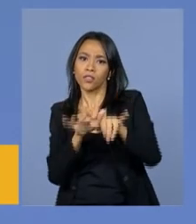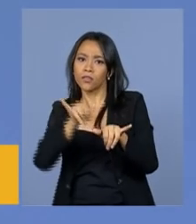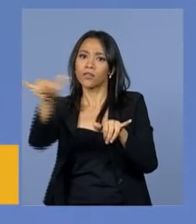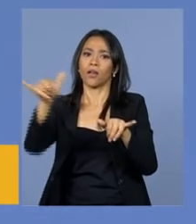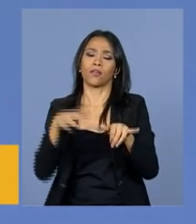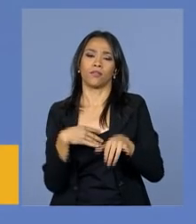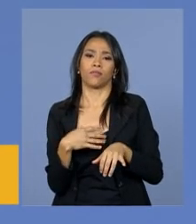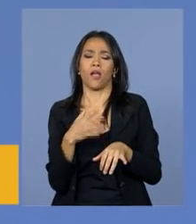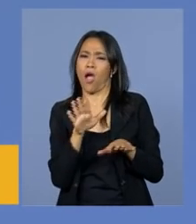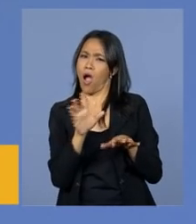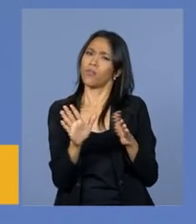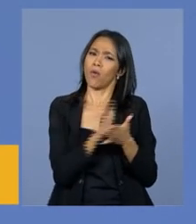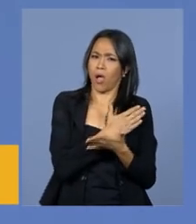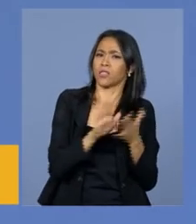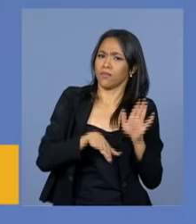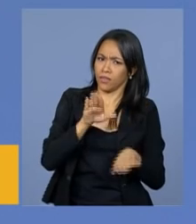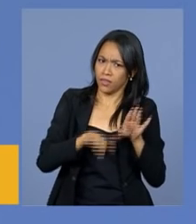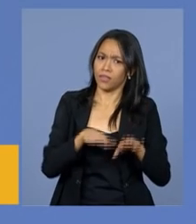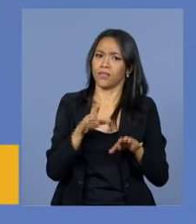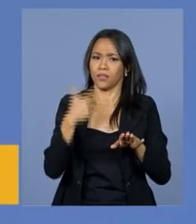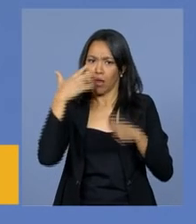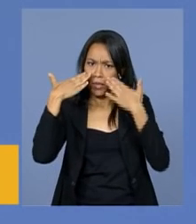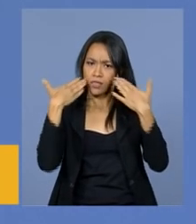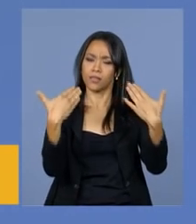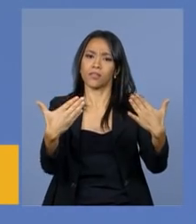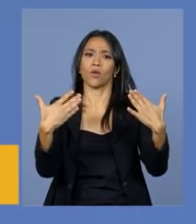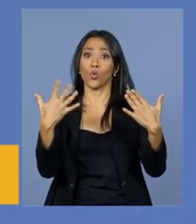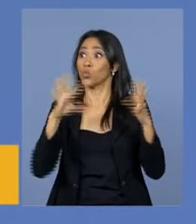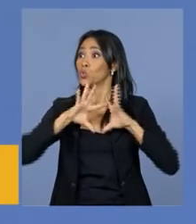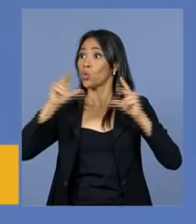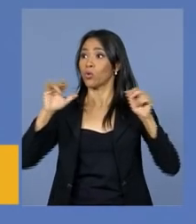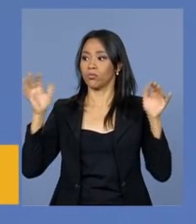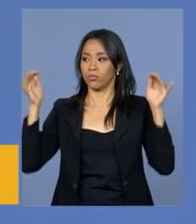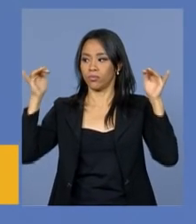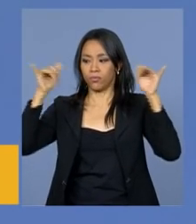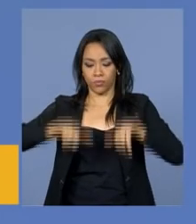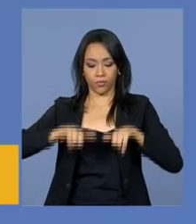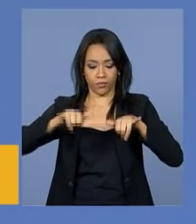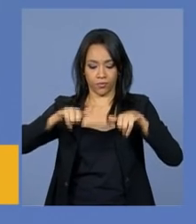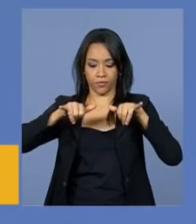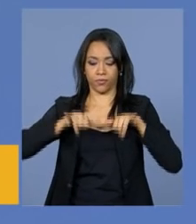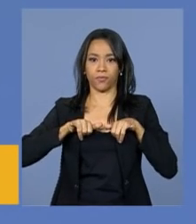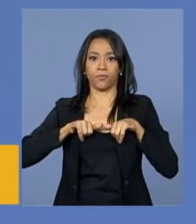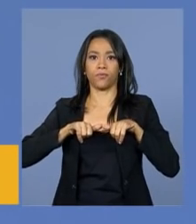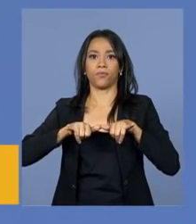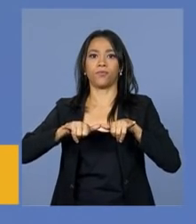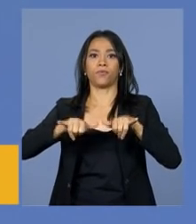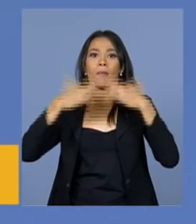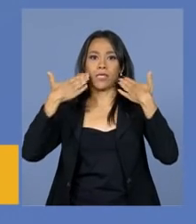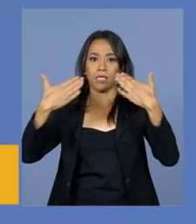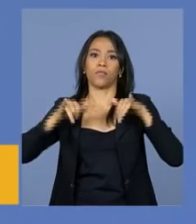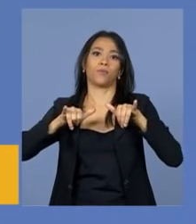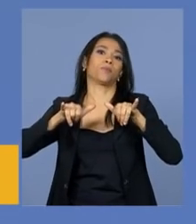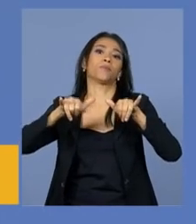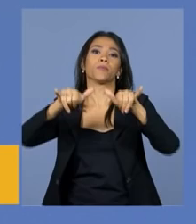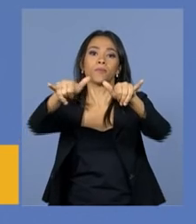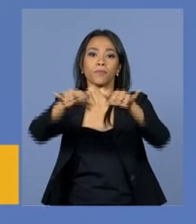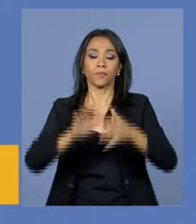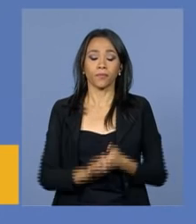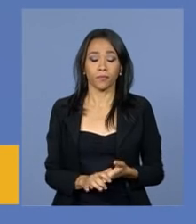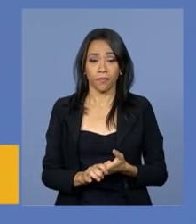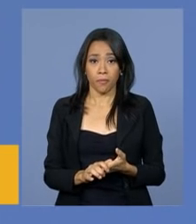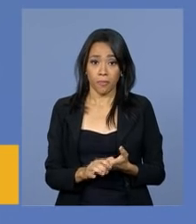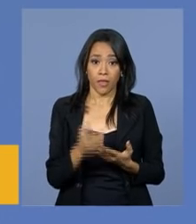sozinho? Em algum momento da demonstração, eles se juntam todos. Agora tem preparo até mesmo